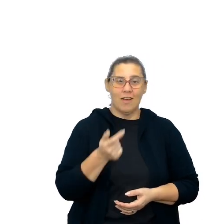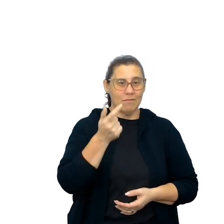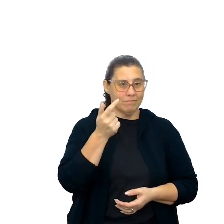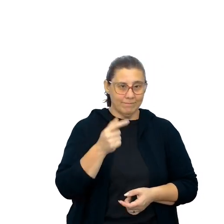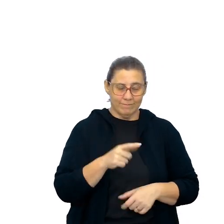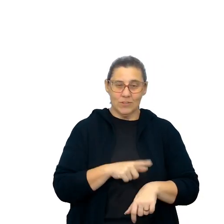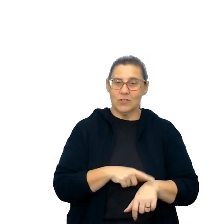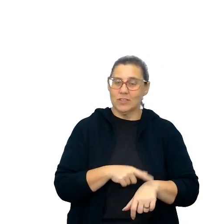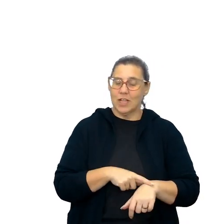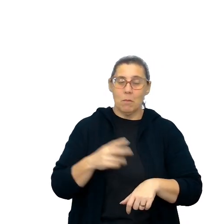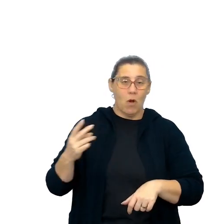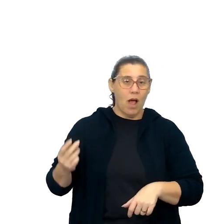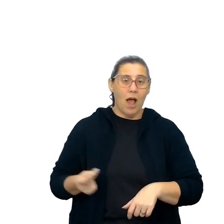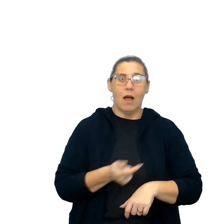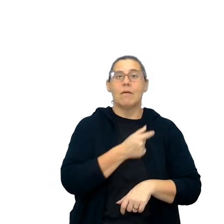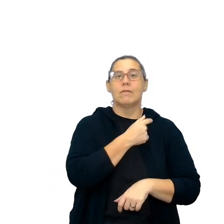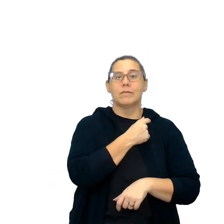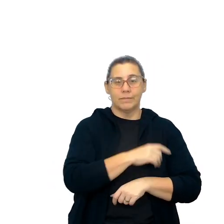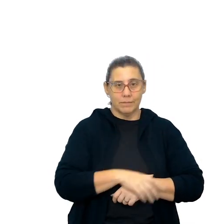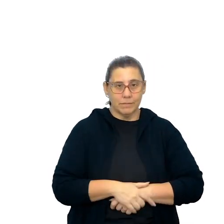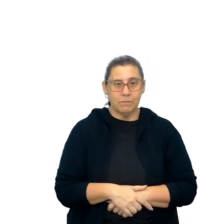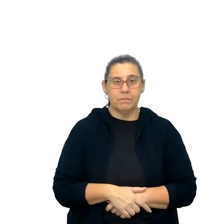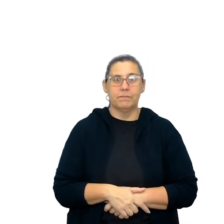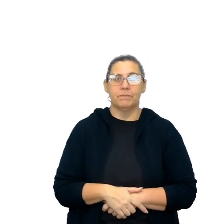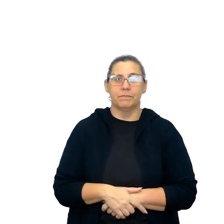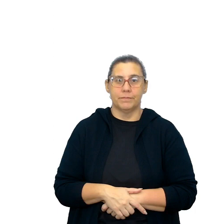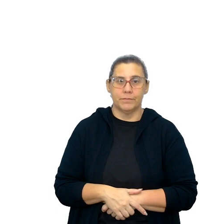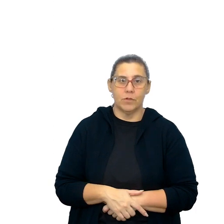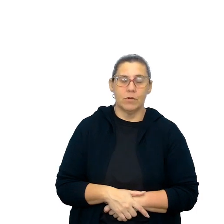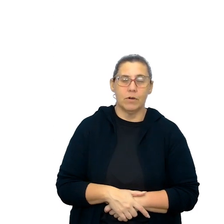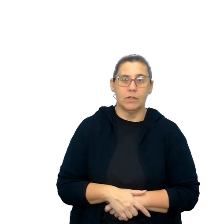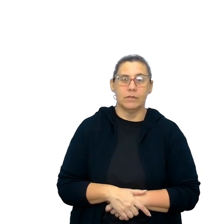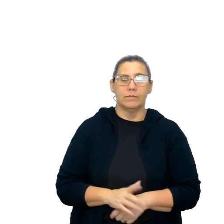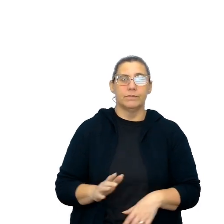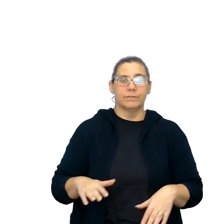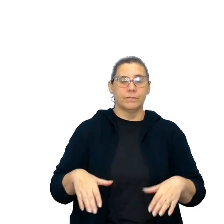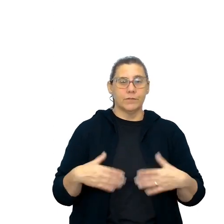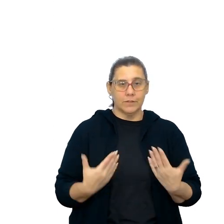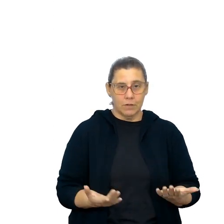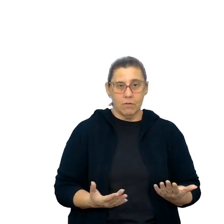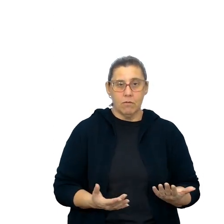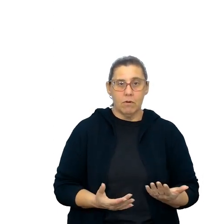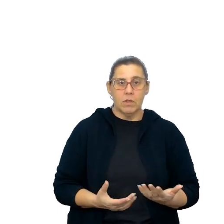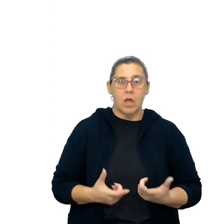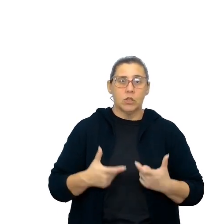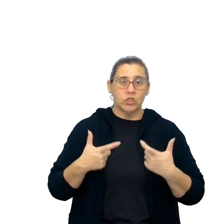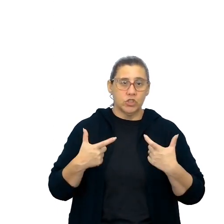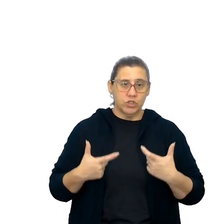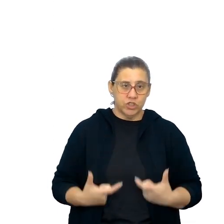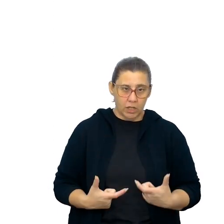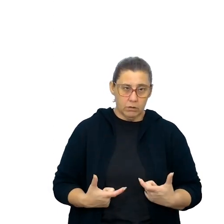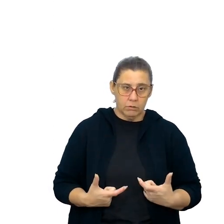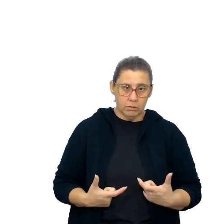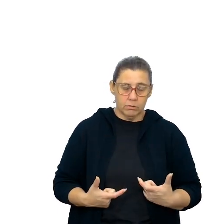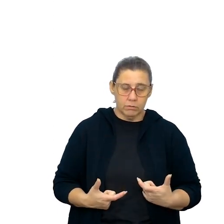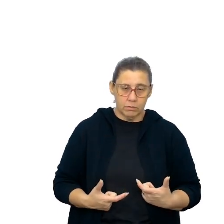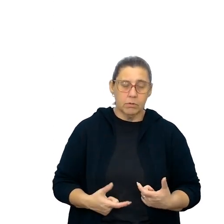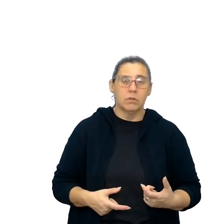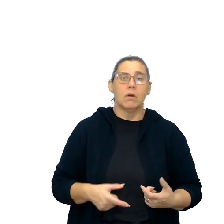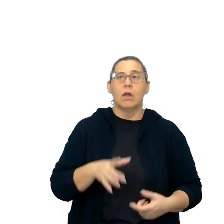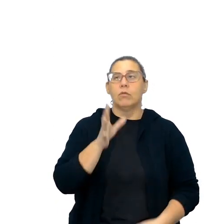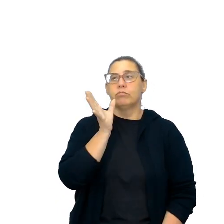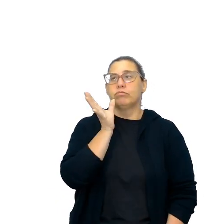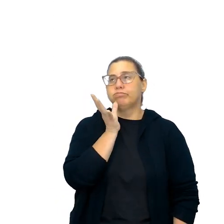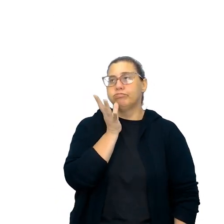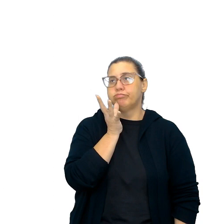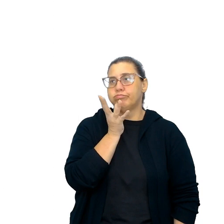rápido, o tempo passa muito rápido. Mas quando esta atividade não é prazerosa, né, ela demora uma eternidade